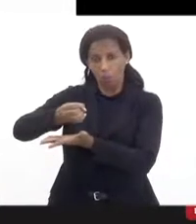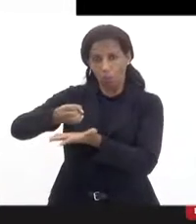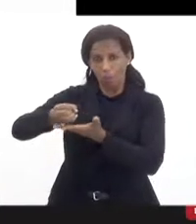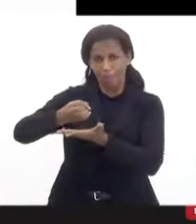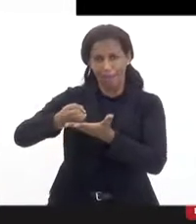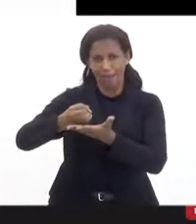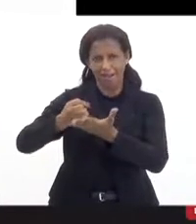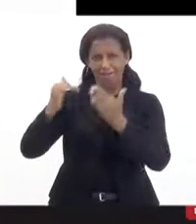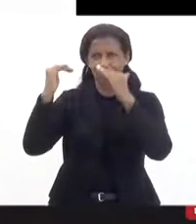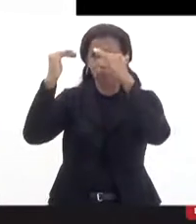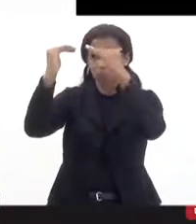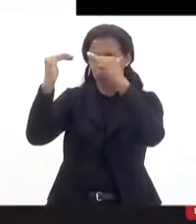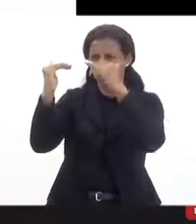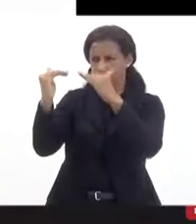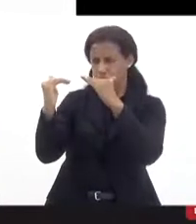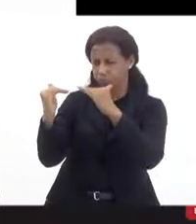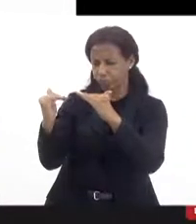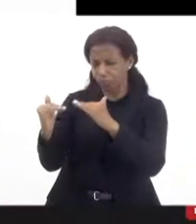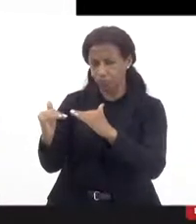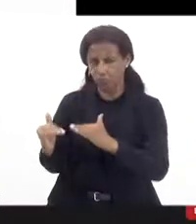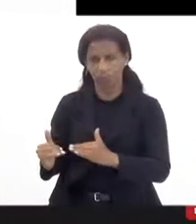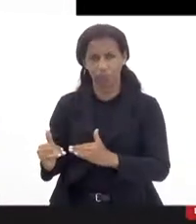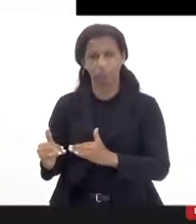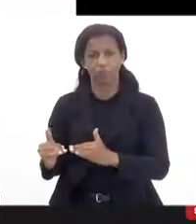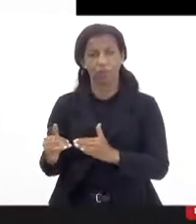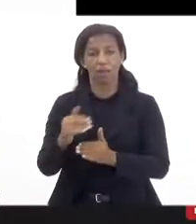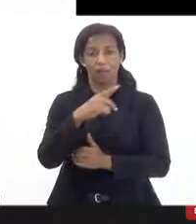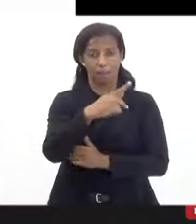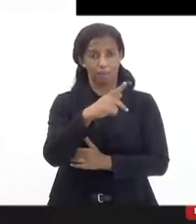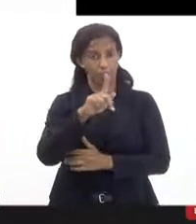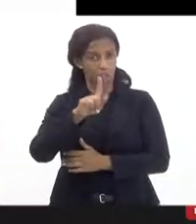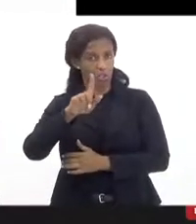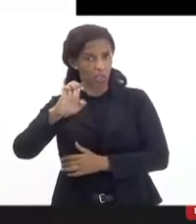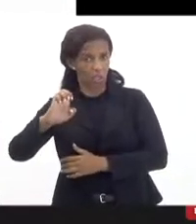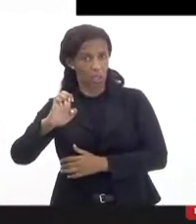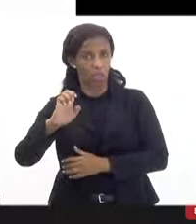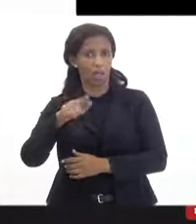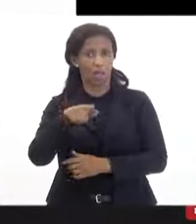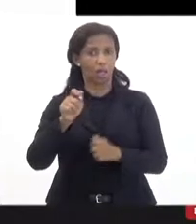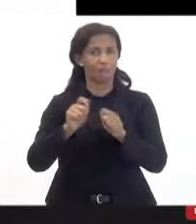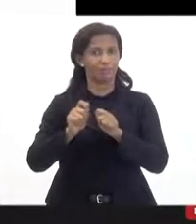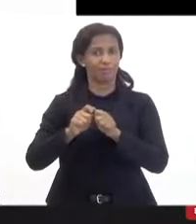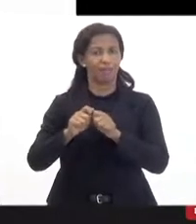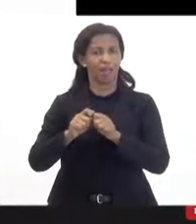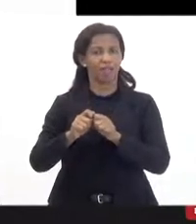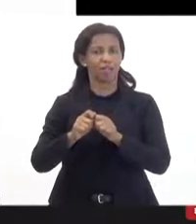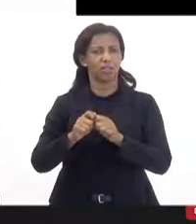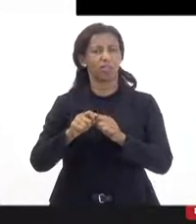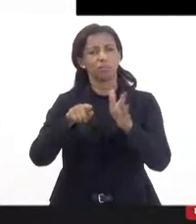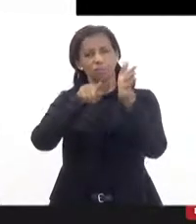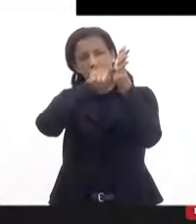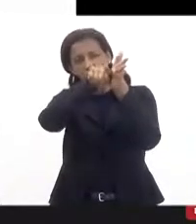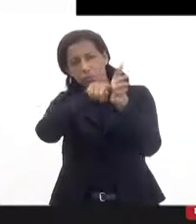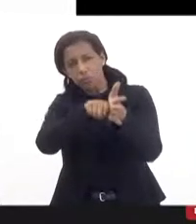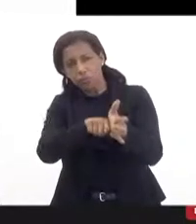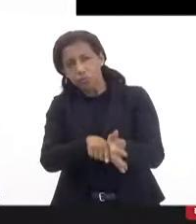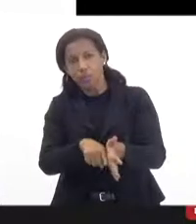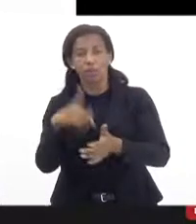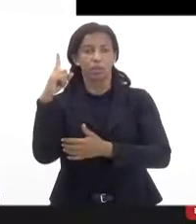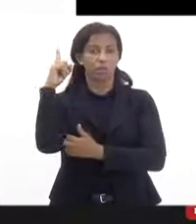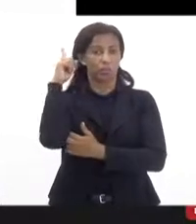todos esses critérios, né, a PGE ela faz uma análise da dificuldade